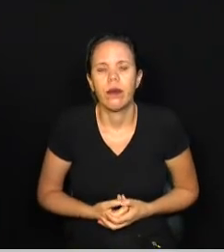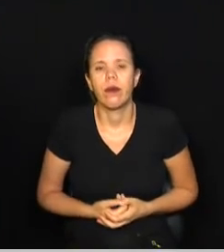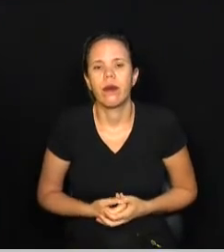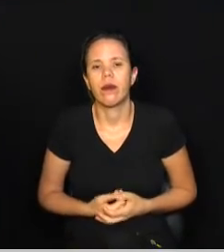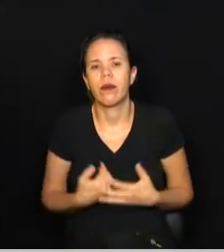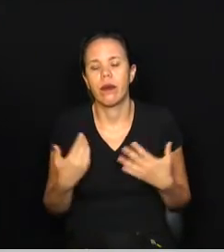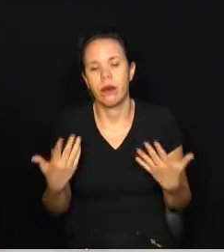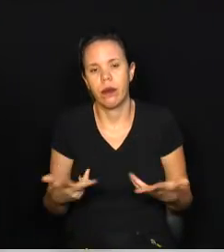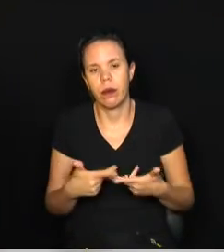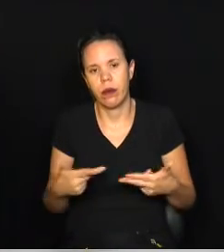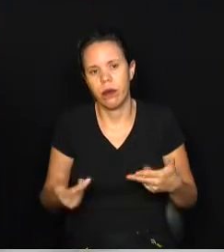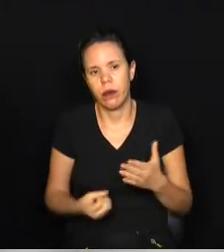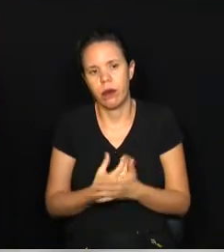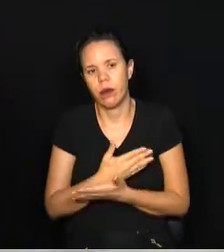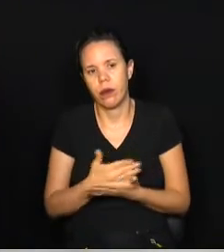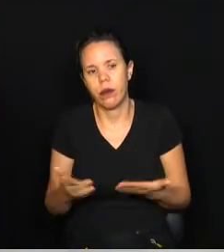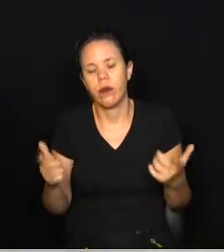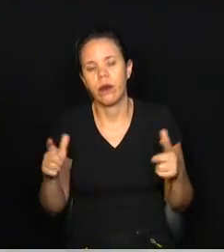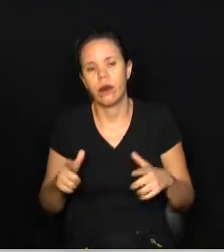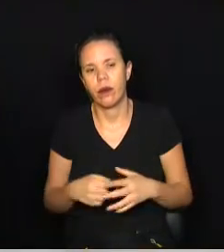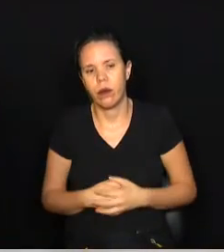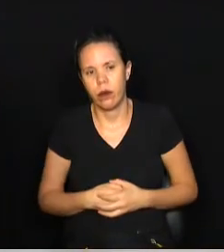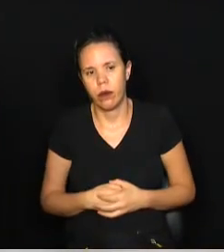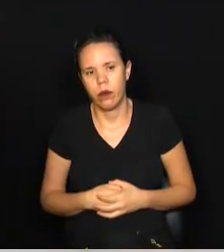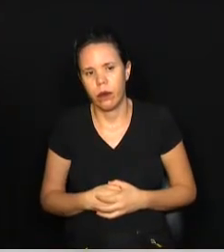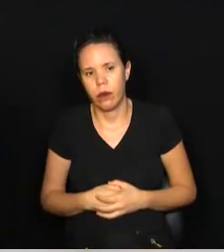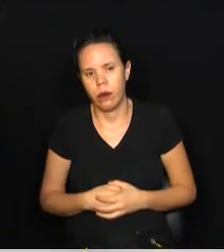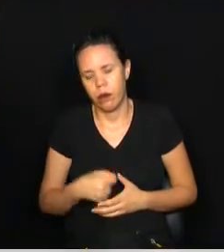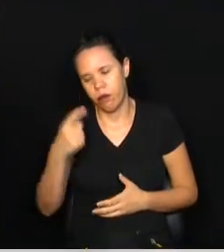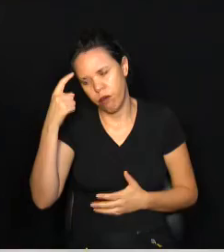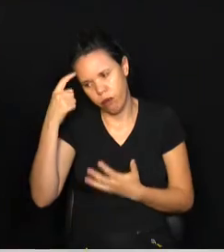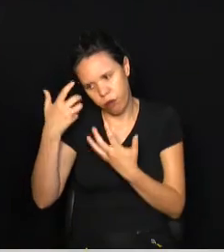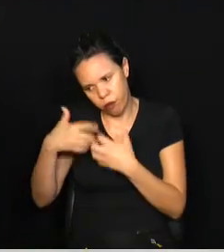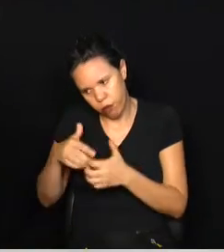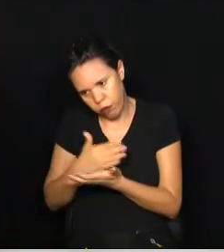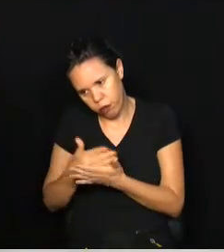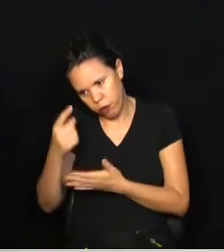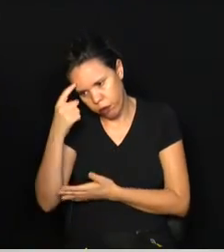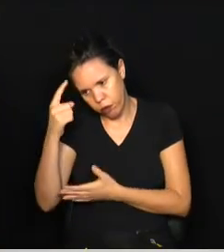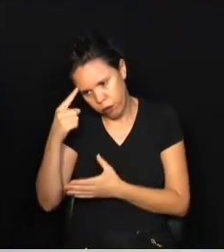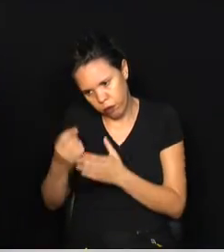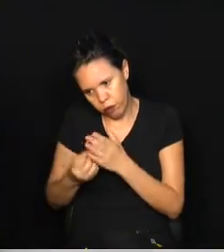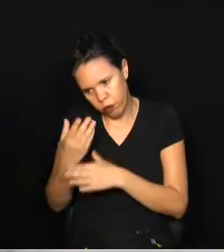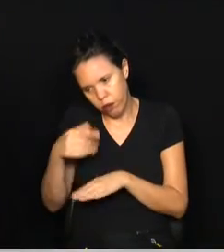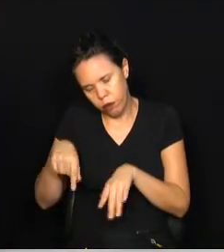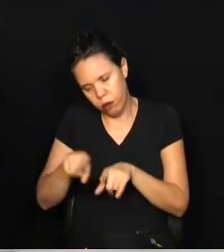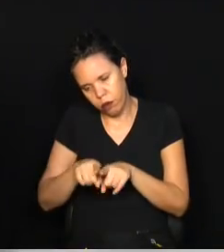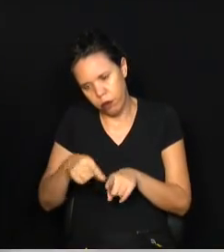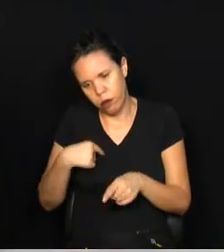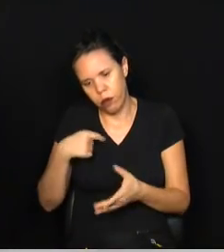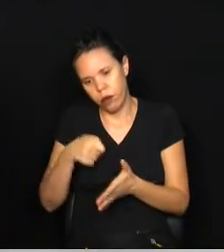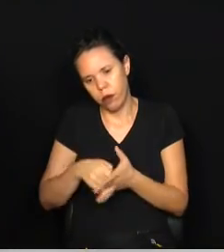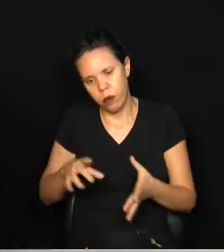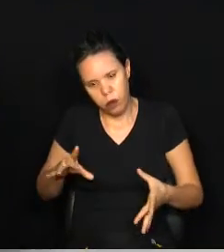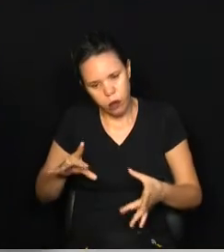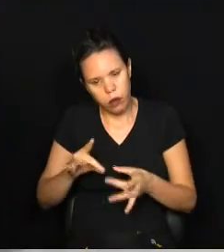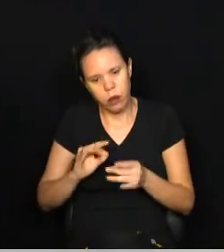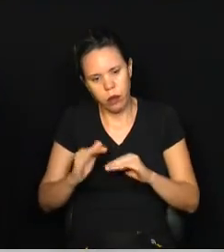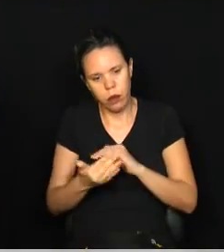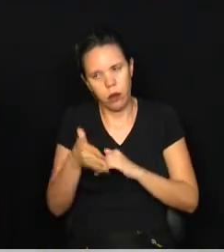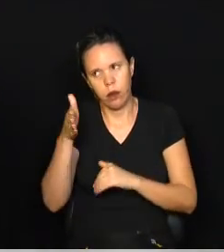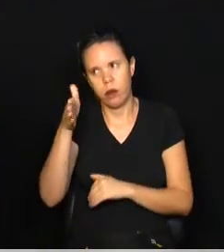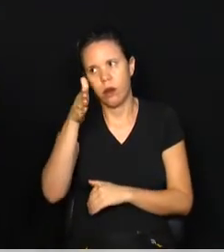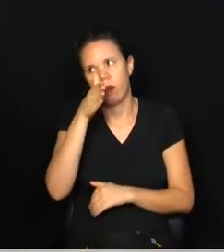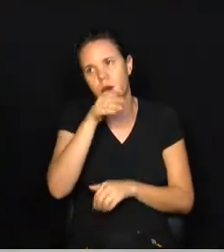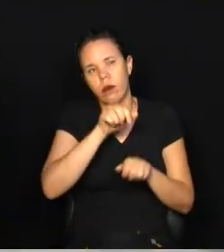Então, as coisas começam onde? Começam na cabeça, nas ideias, que você vai veicular no seu bairro, que